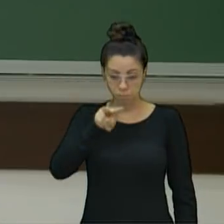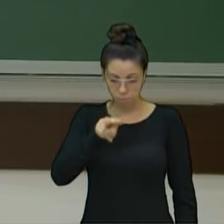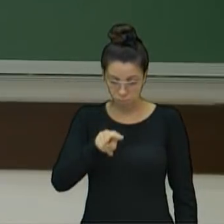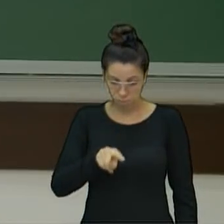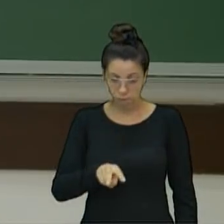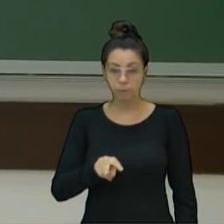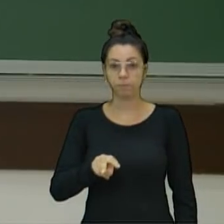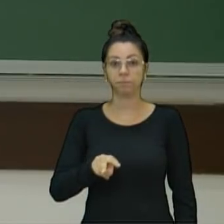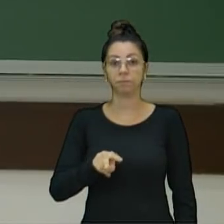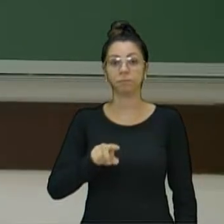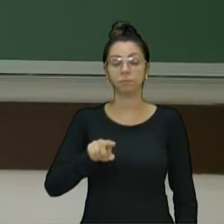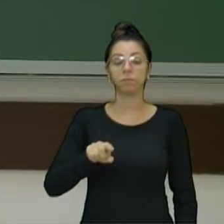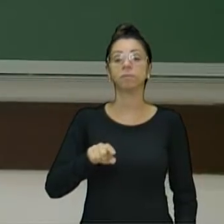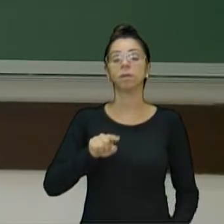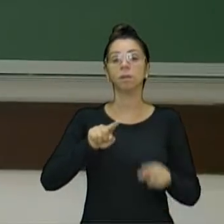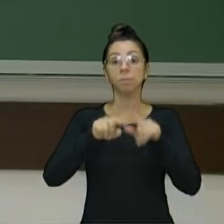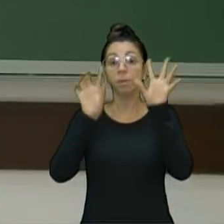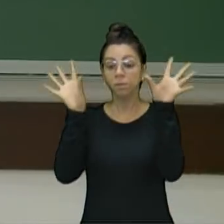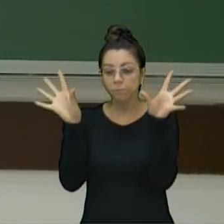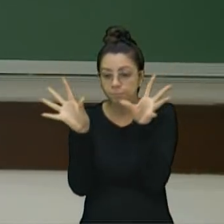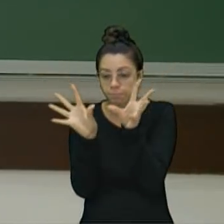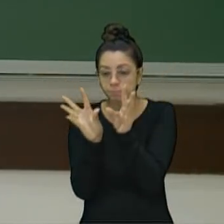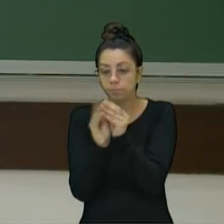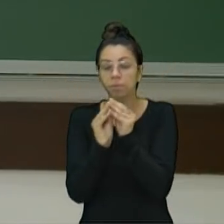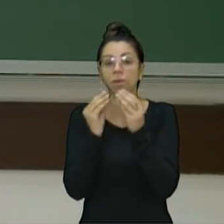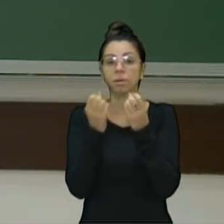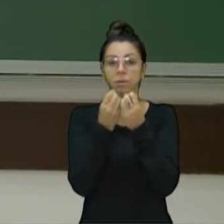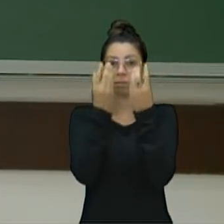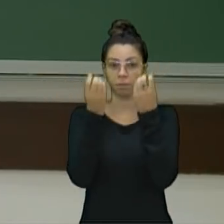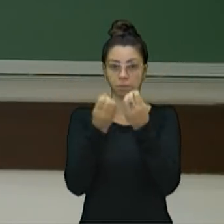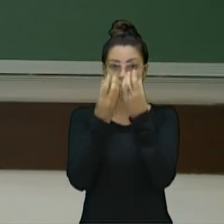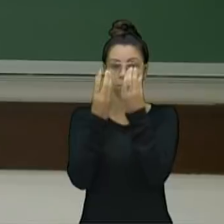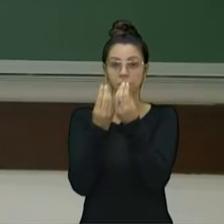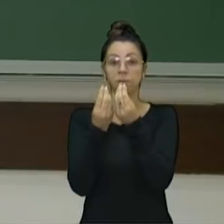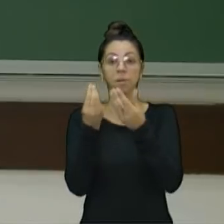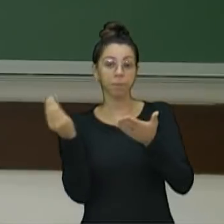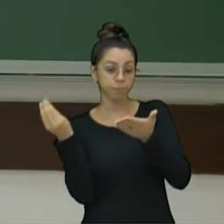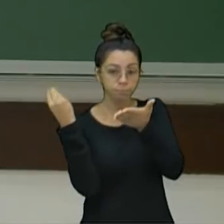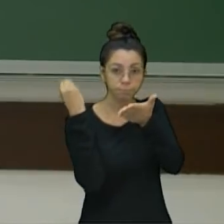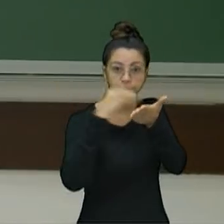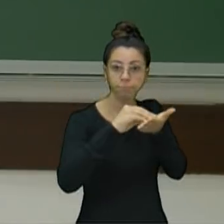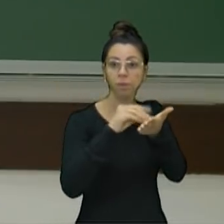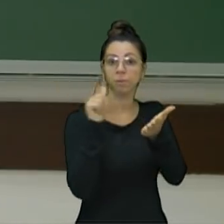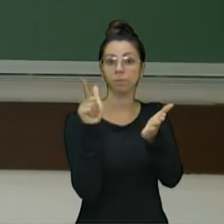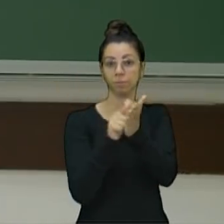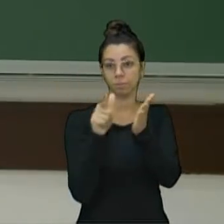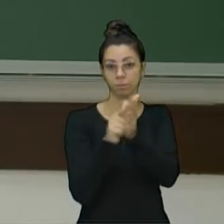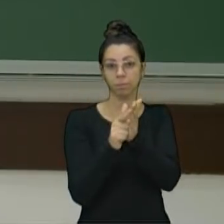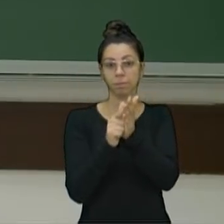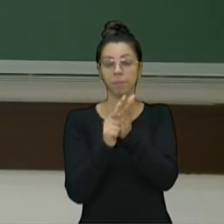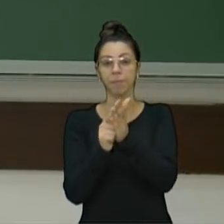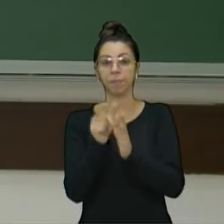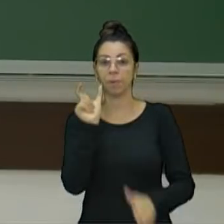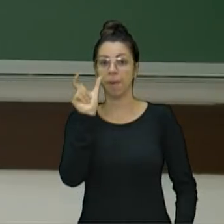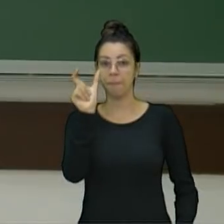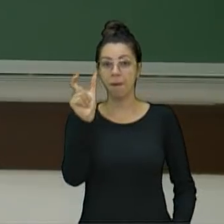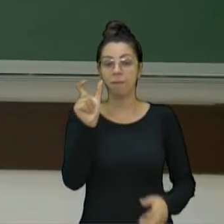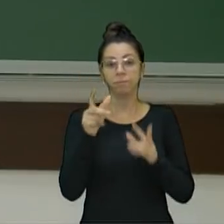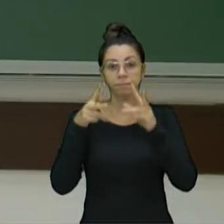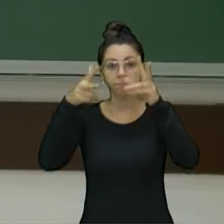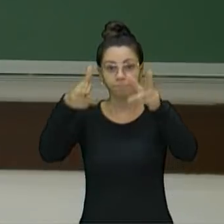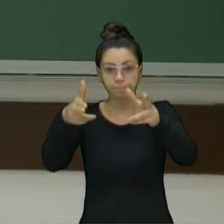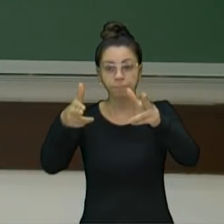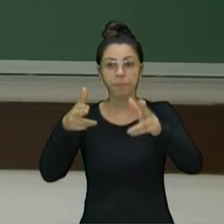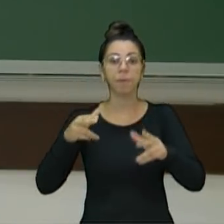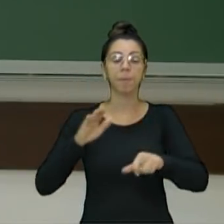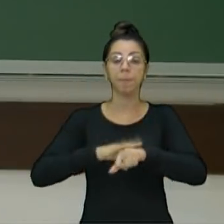tem que ler, fazer uma síntese das informações e colocar no papel com as suas palavras aquilo que é